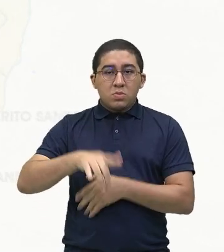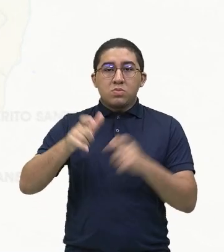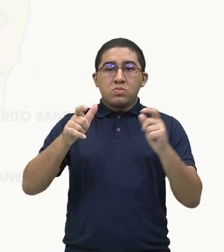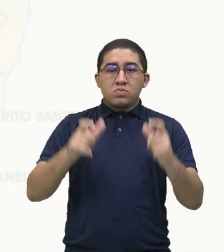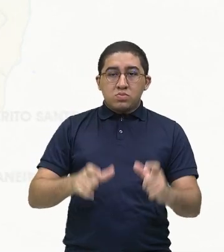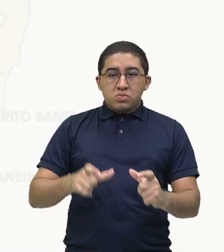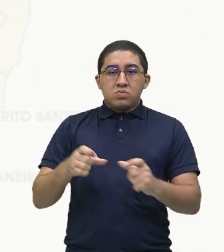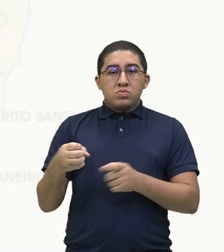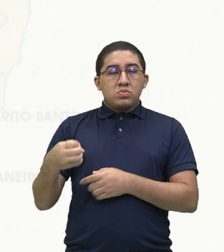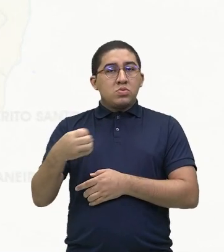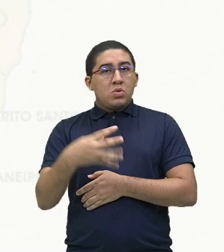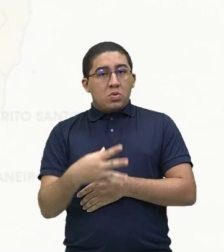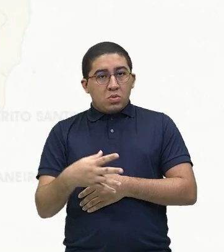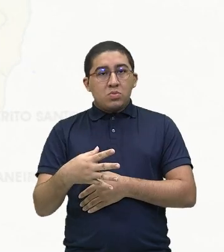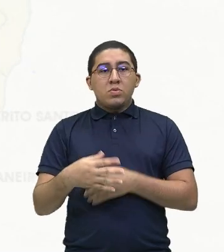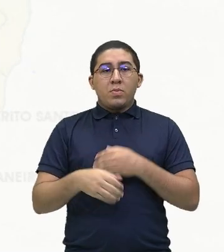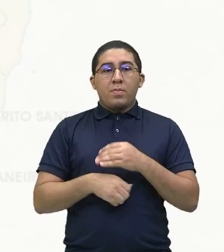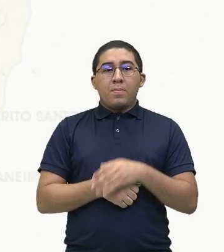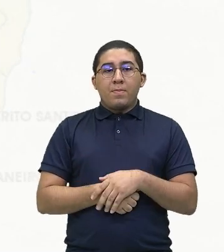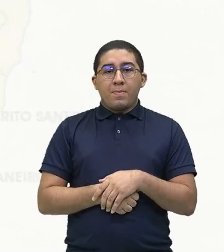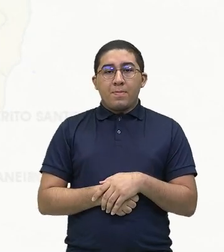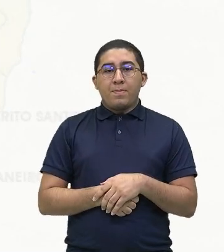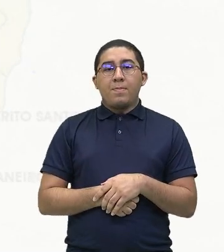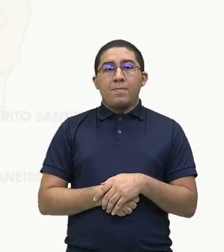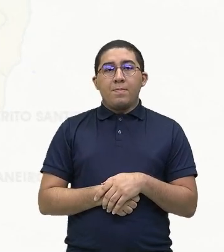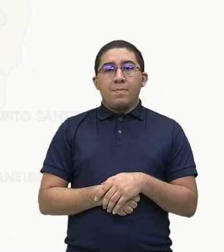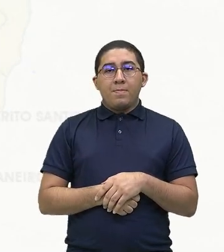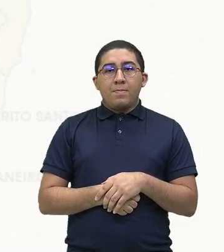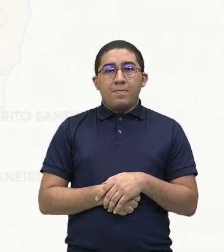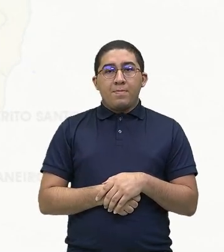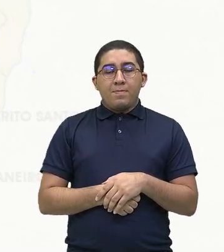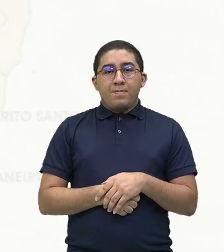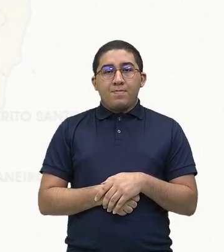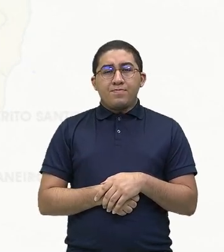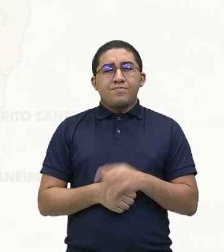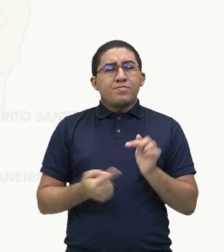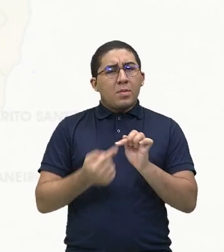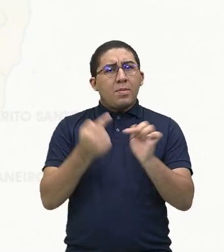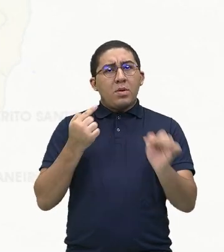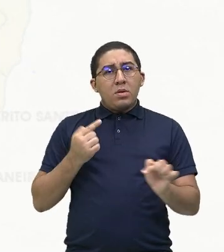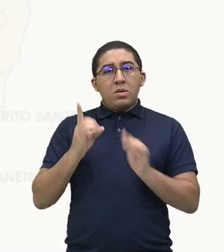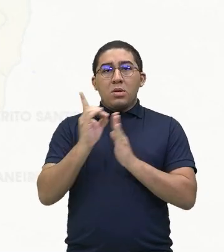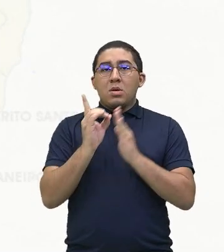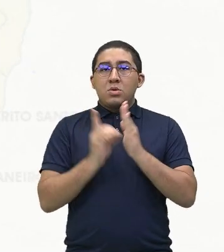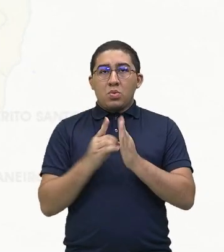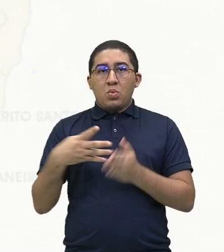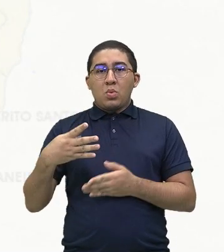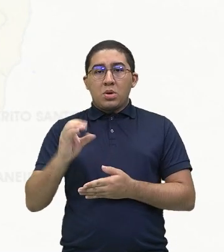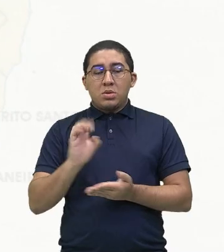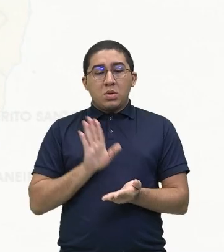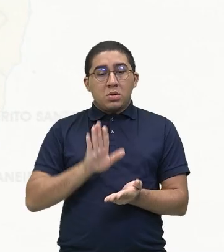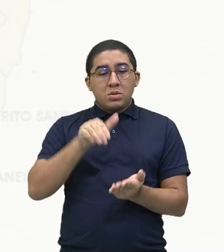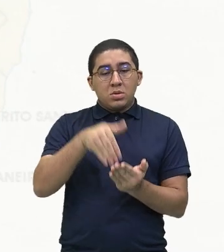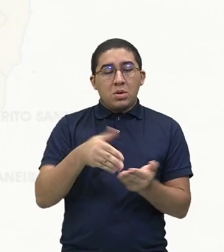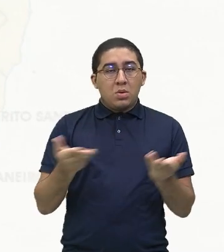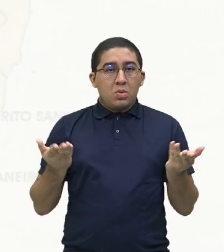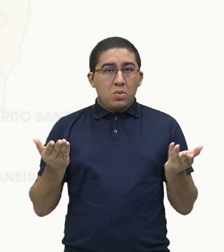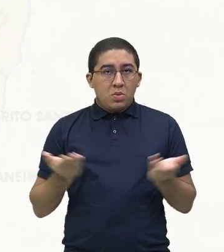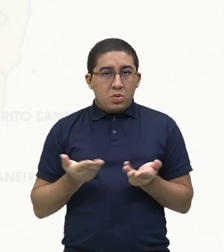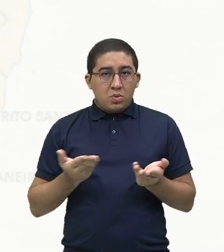novas delimitações, como a gente pode observar, desde a década de 40, né, até a atual configuração